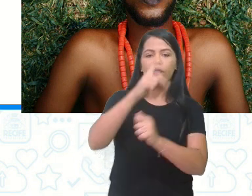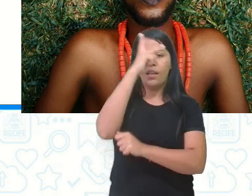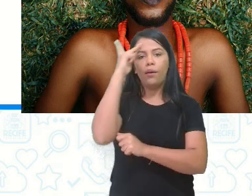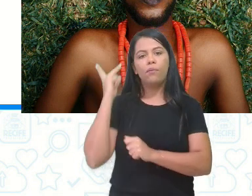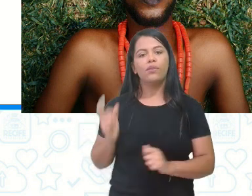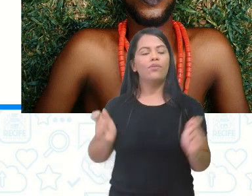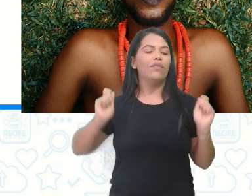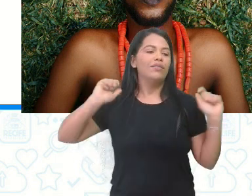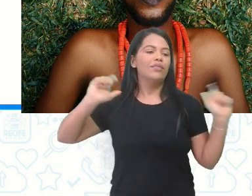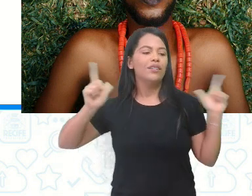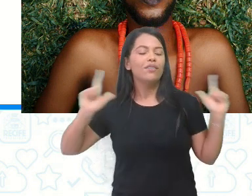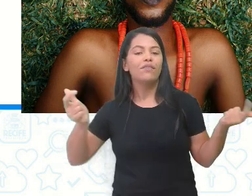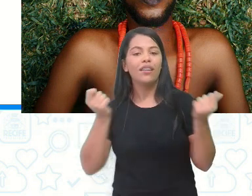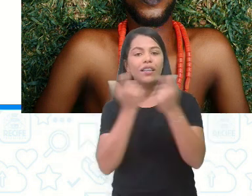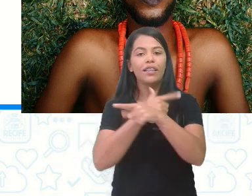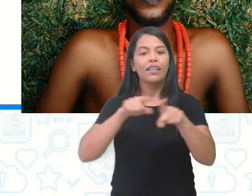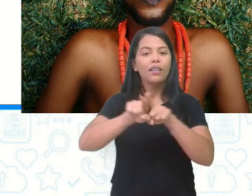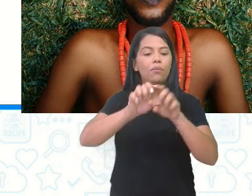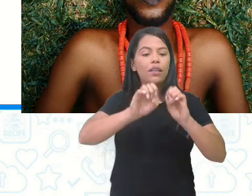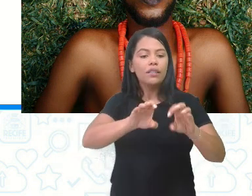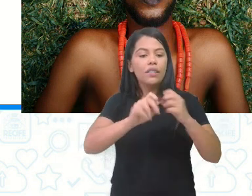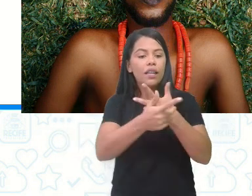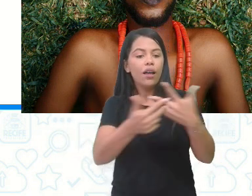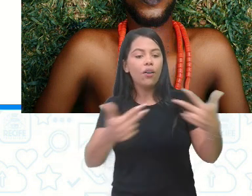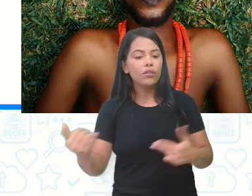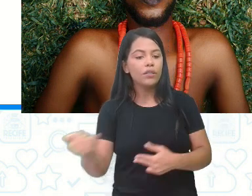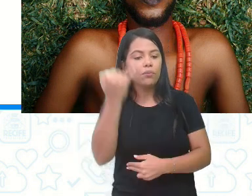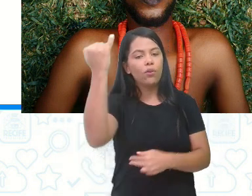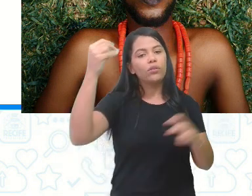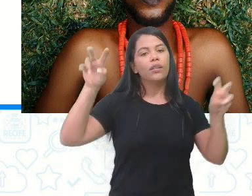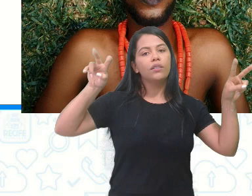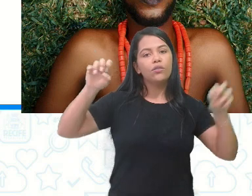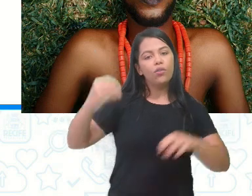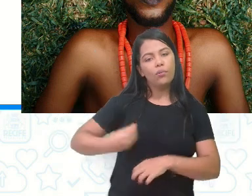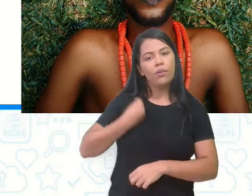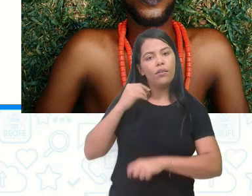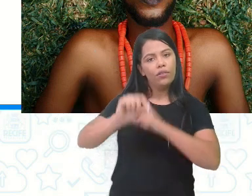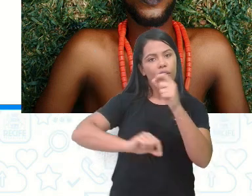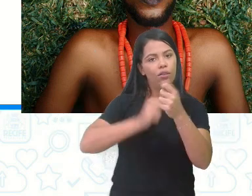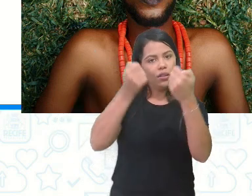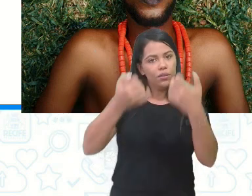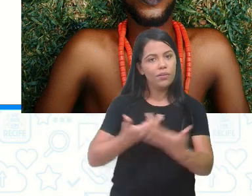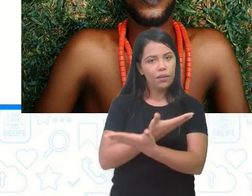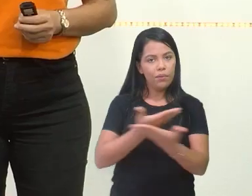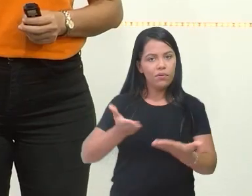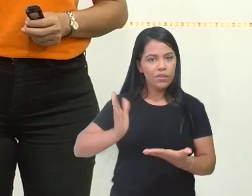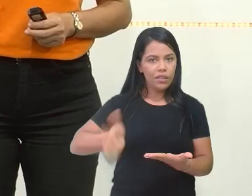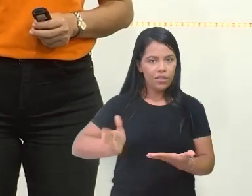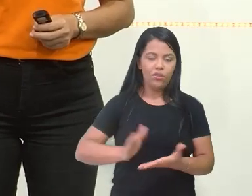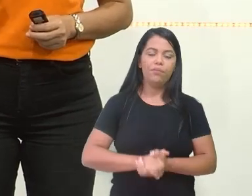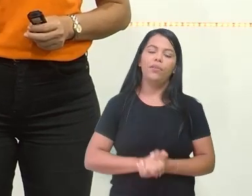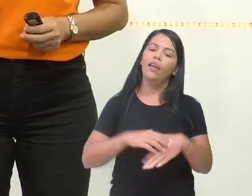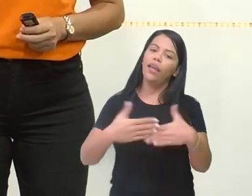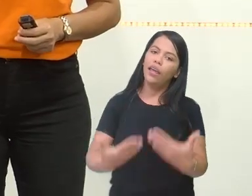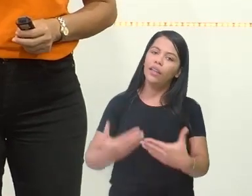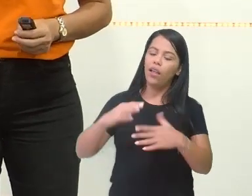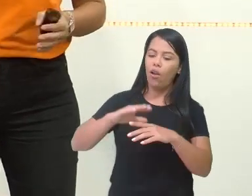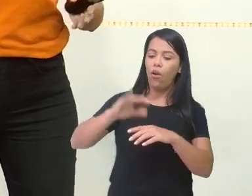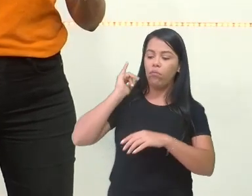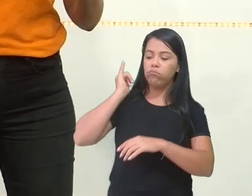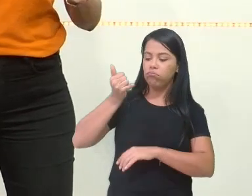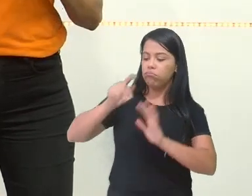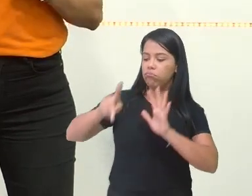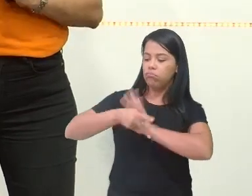de proporcionar ensinamentos importantes sobre a vida. Foi o que eu falei aqui para vocês. Os contos africanos lembram